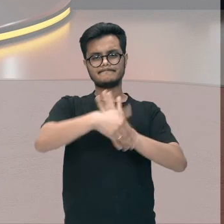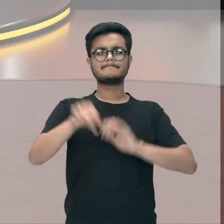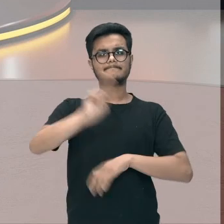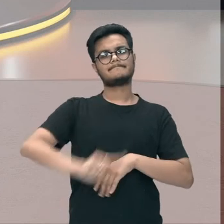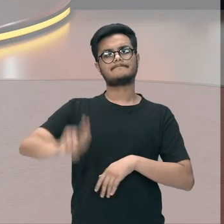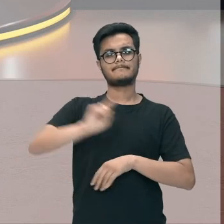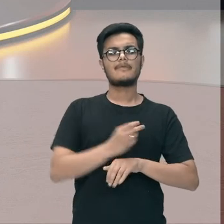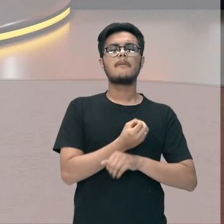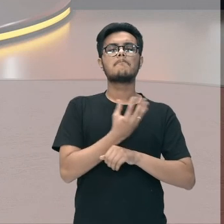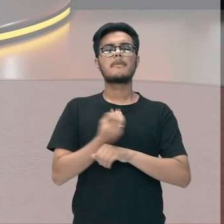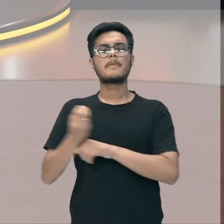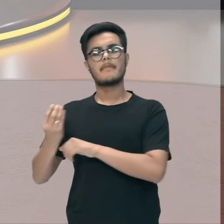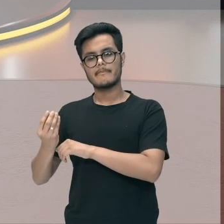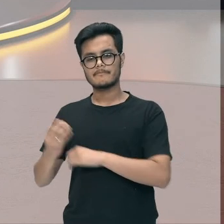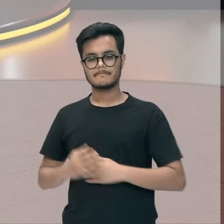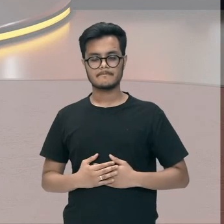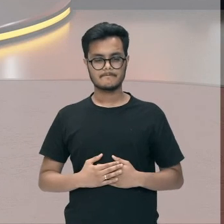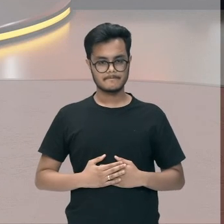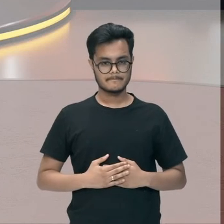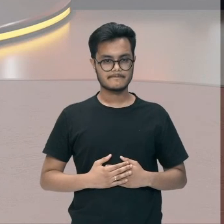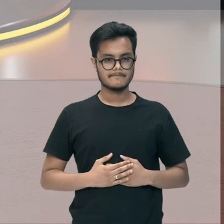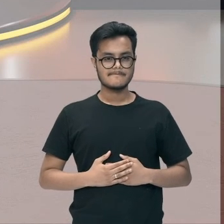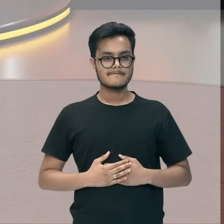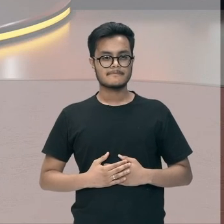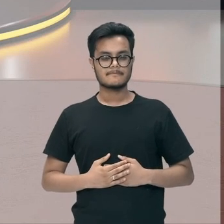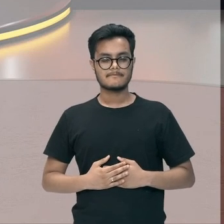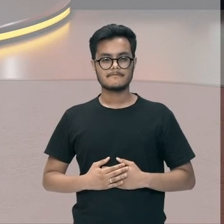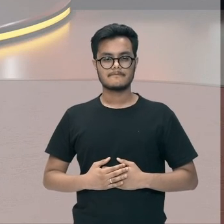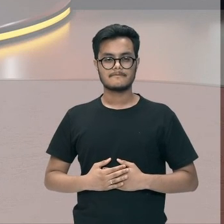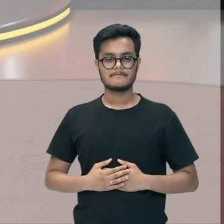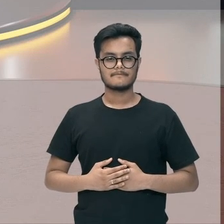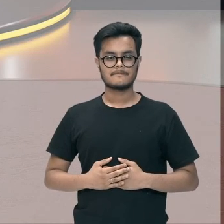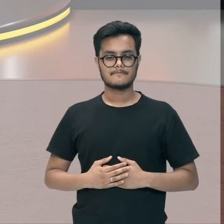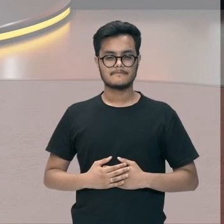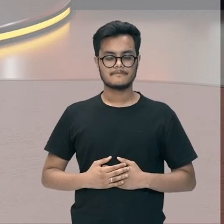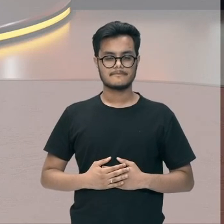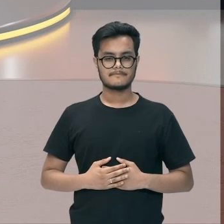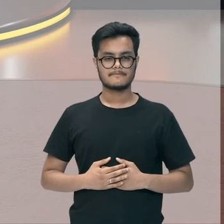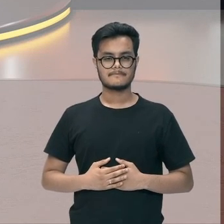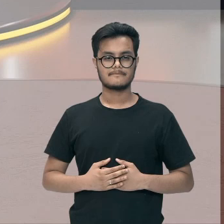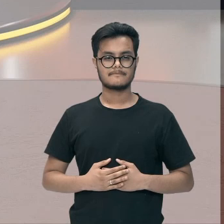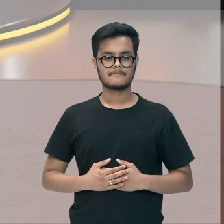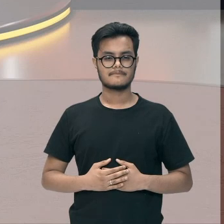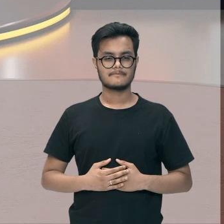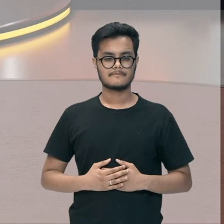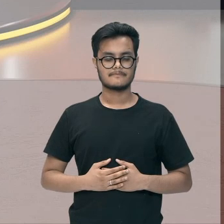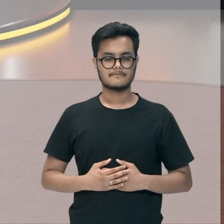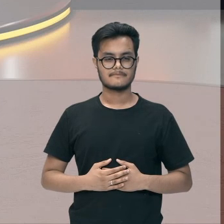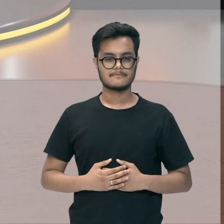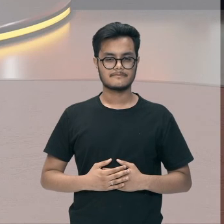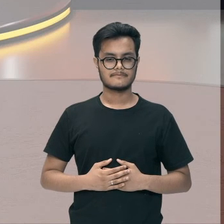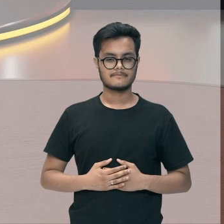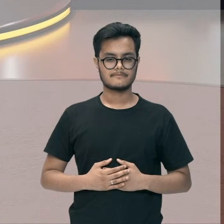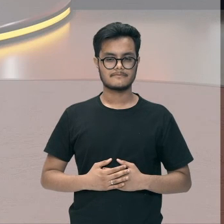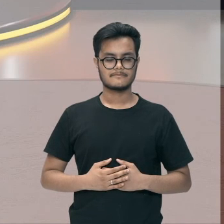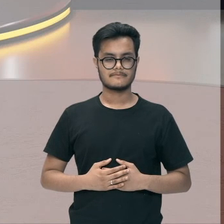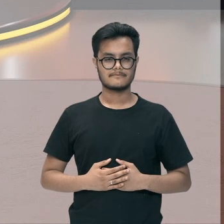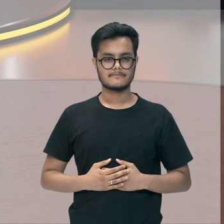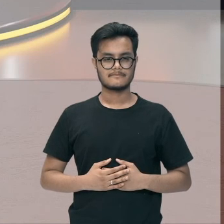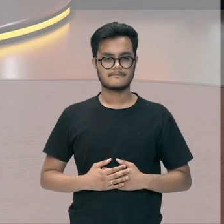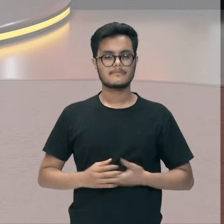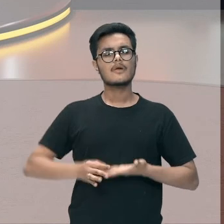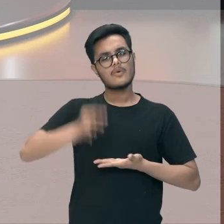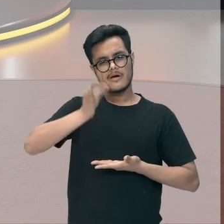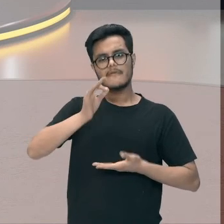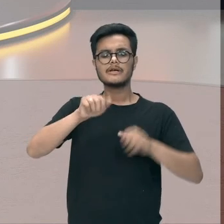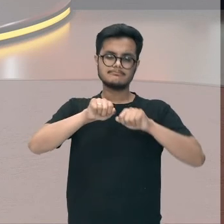dentro desse modal chamado aí o modal ferroviário, que vai ser fundamental na expansão do café, porque